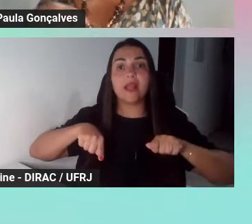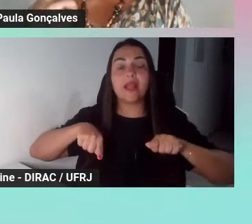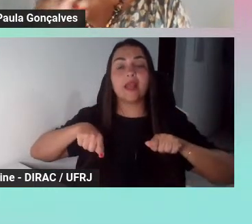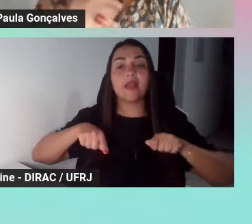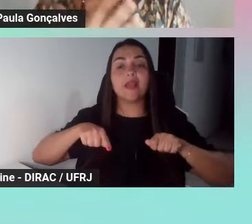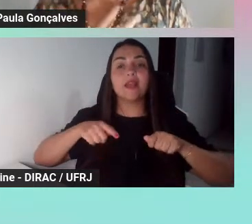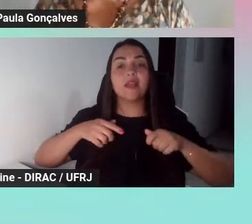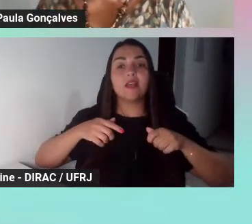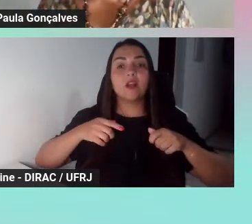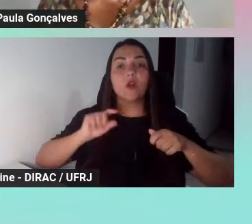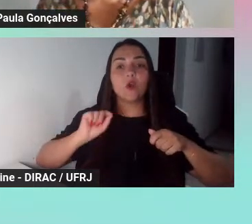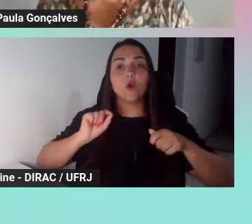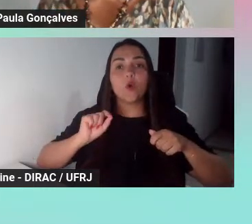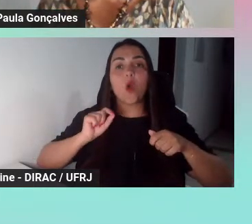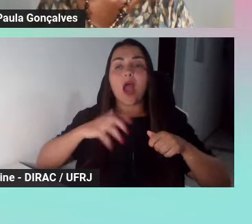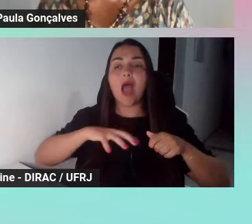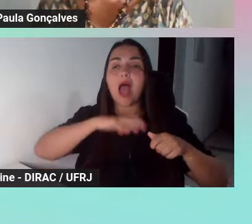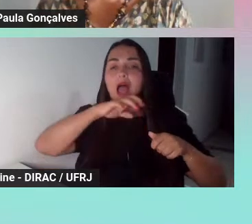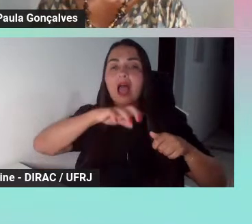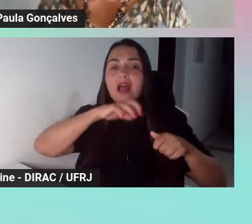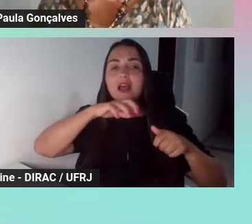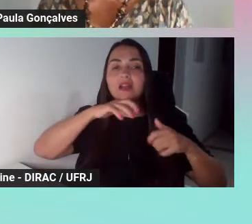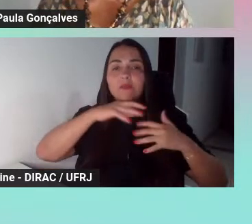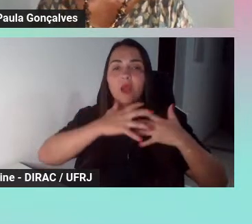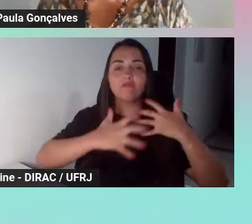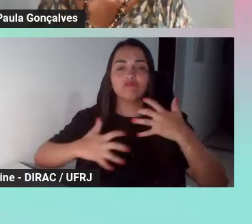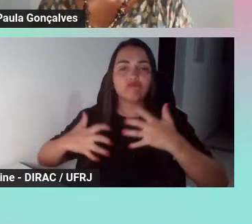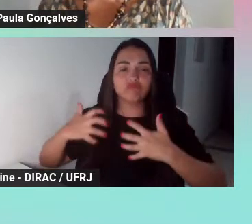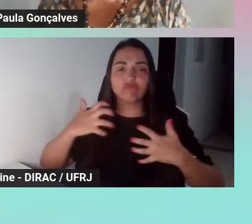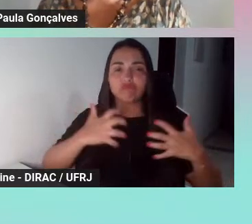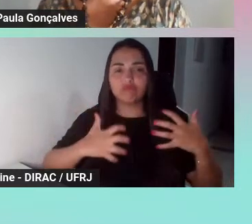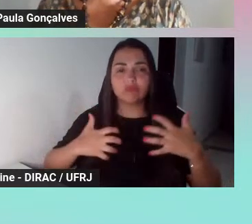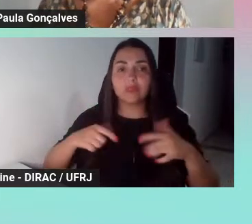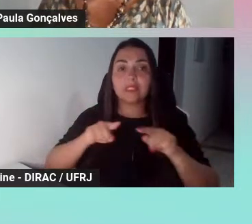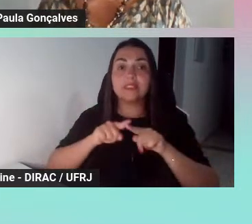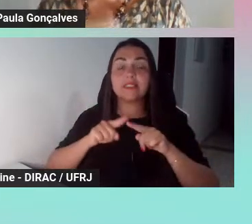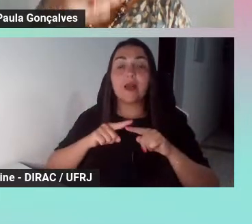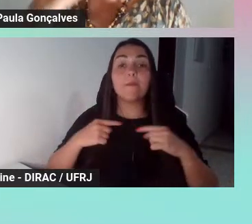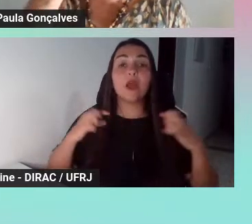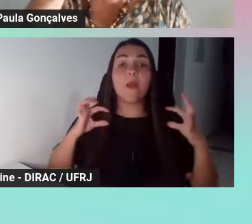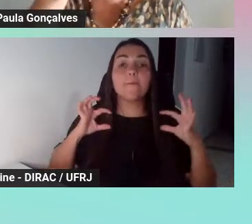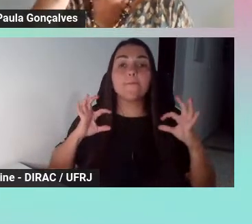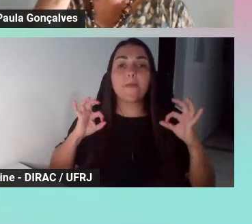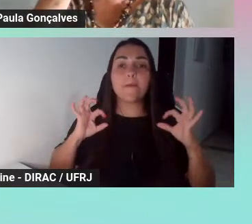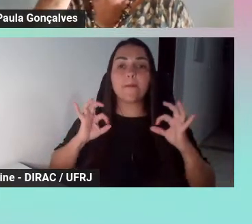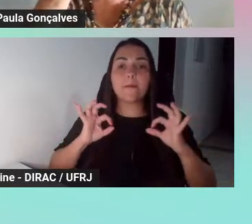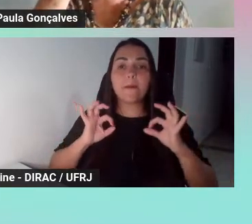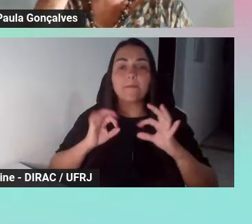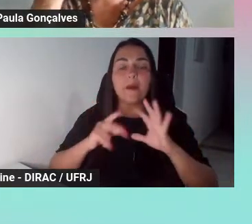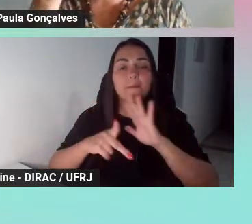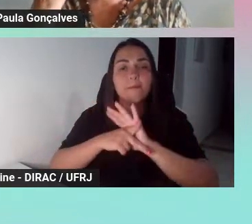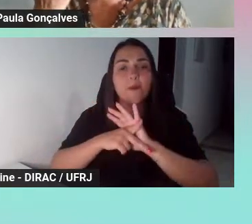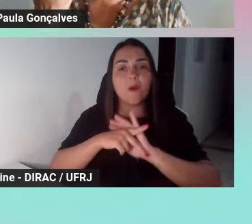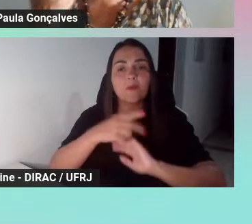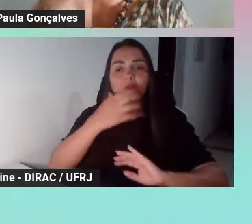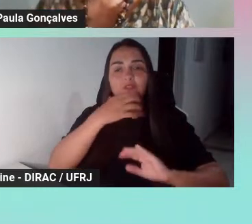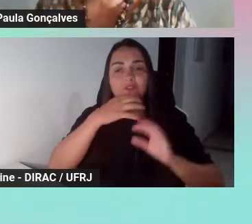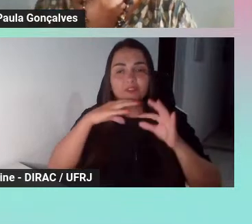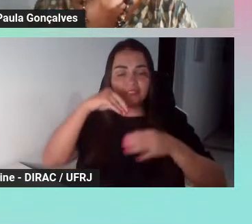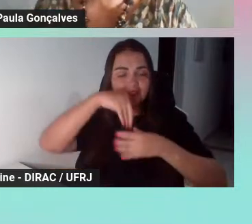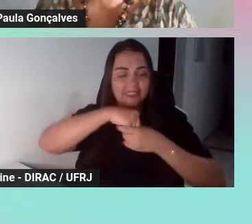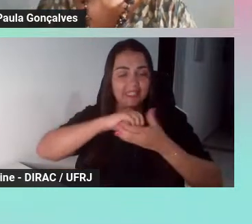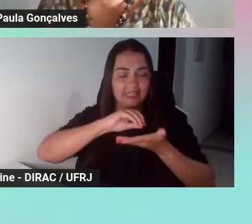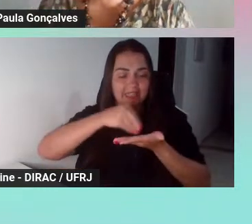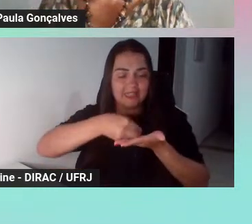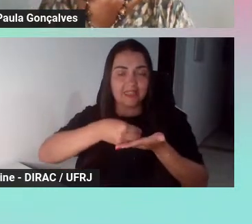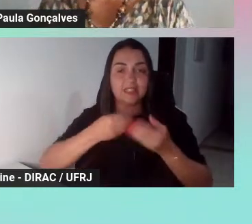de pele de bicho, com um colar de sementes. Estou usando um anel grande parecido com o da Clélia, só que o